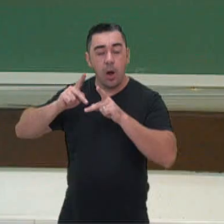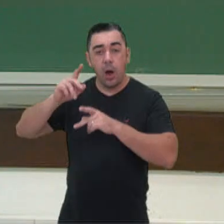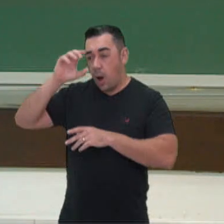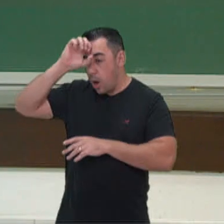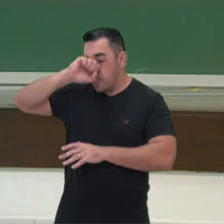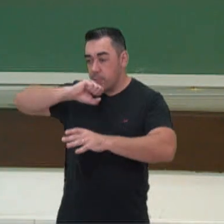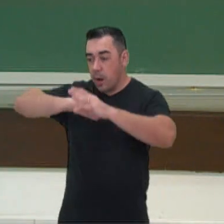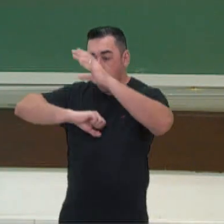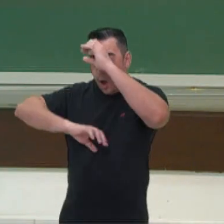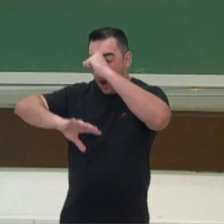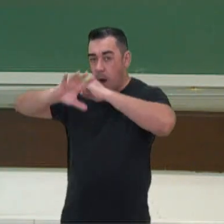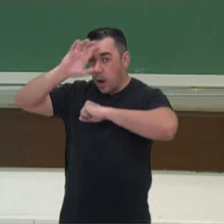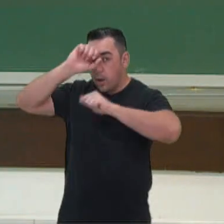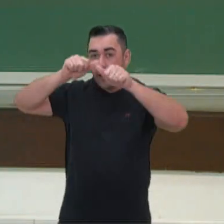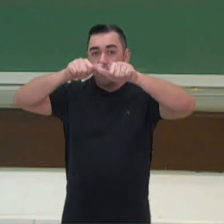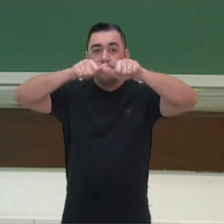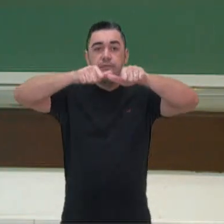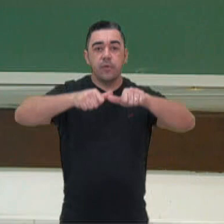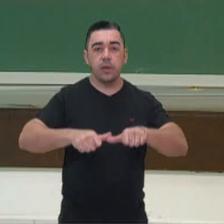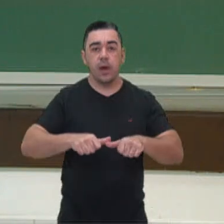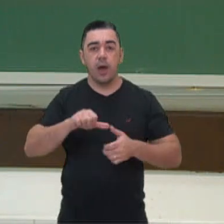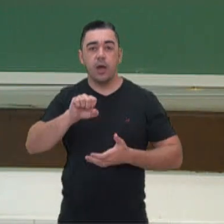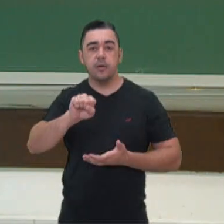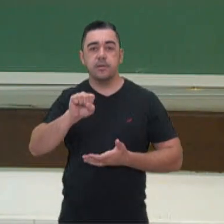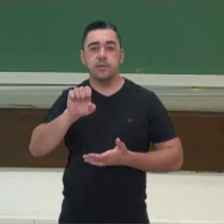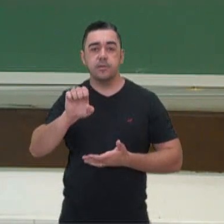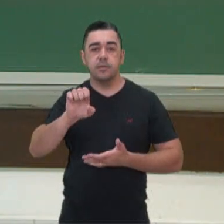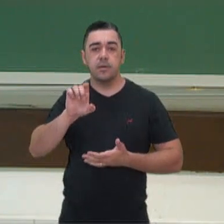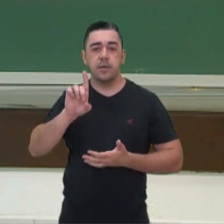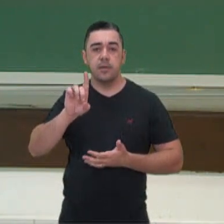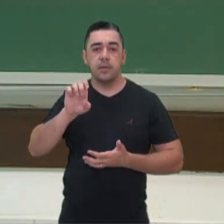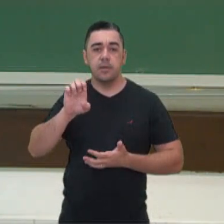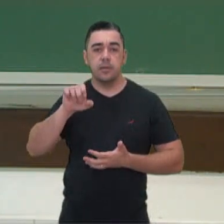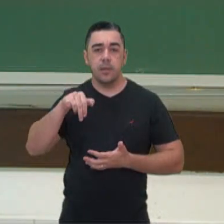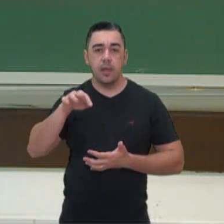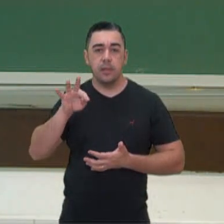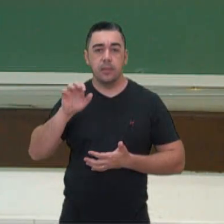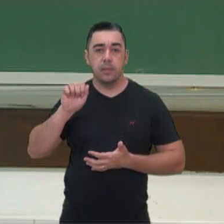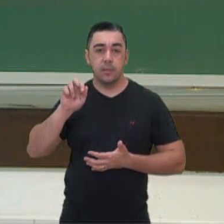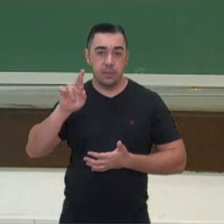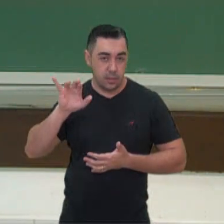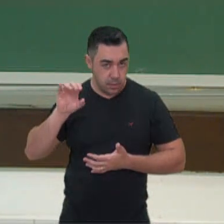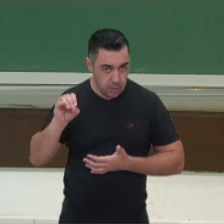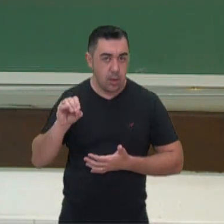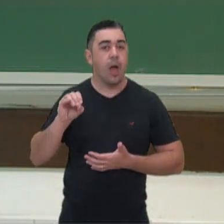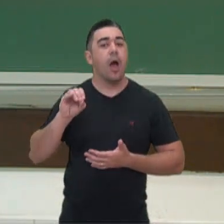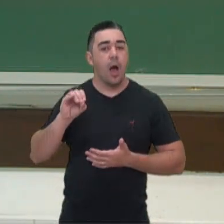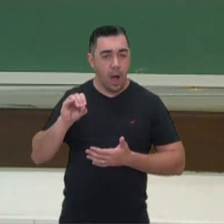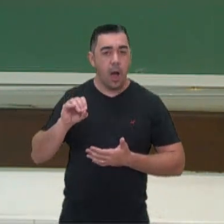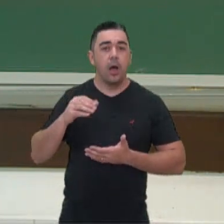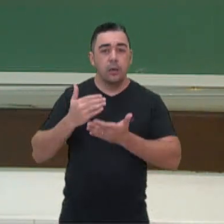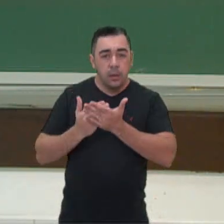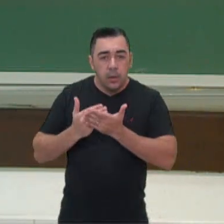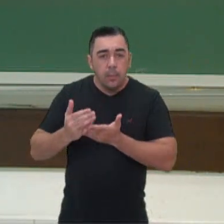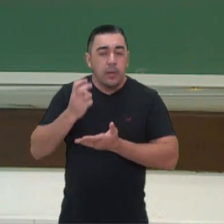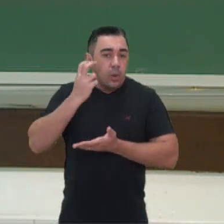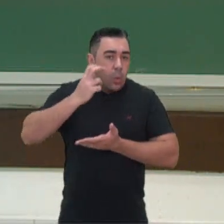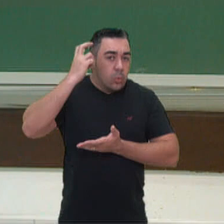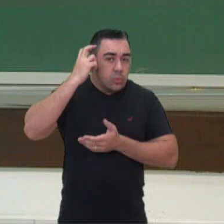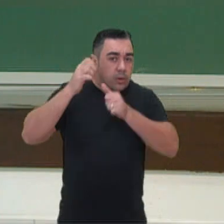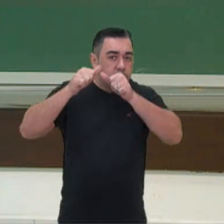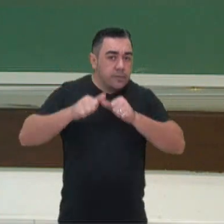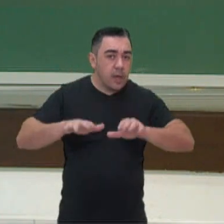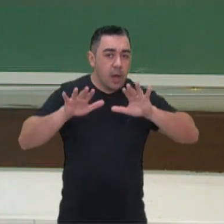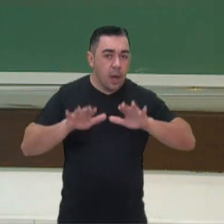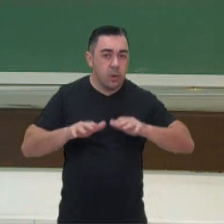sedentário e aí essa cultura vai se espalhando para outras na sequência. Mas, em tese,